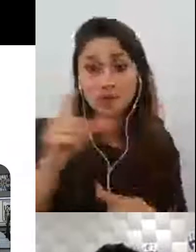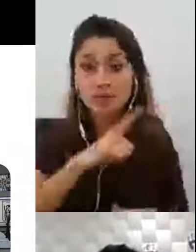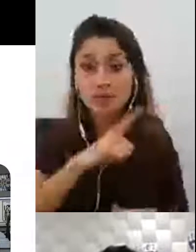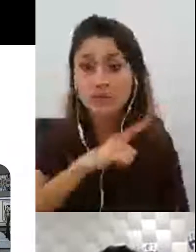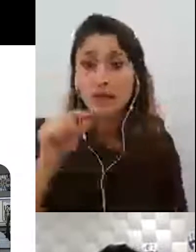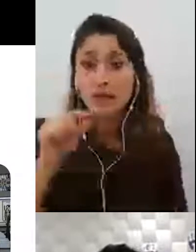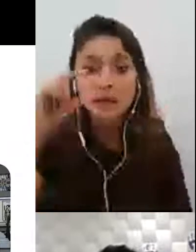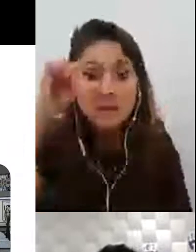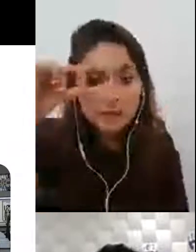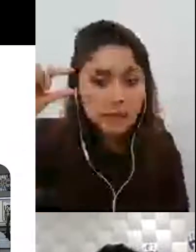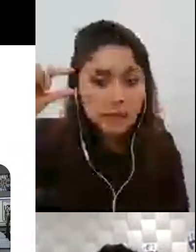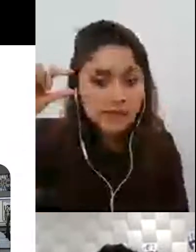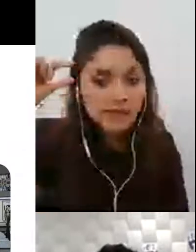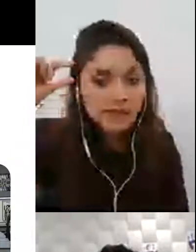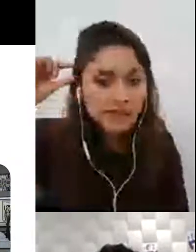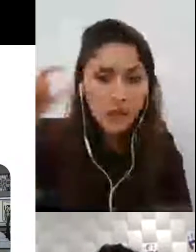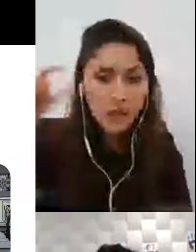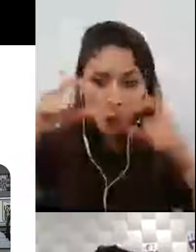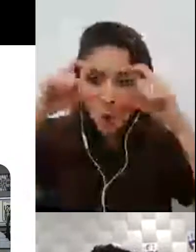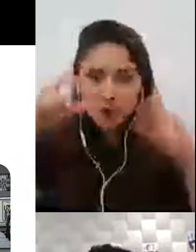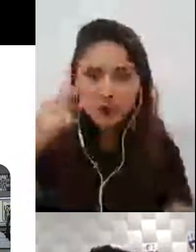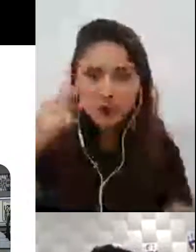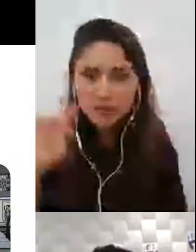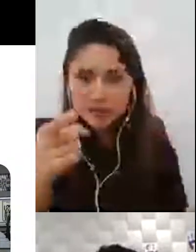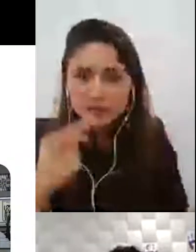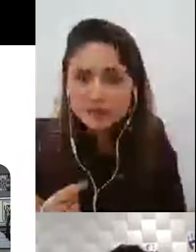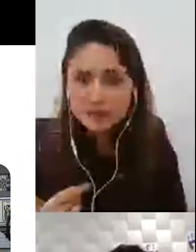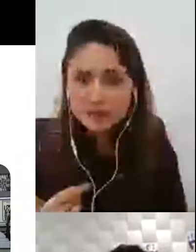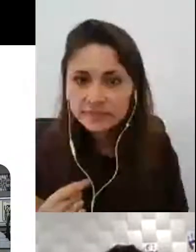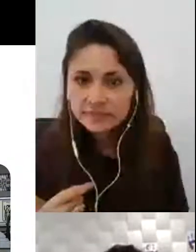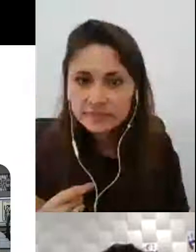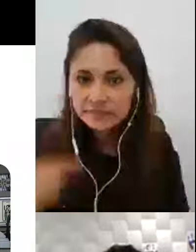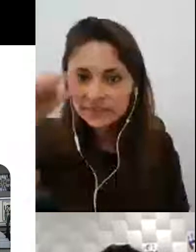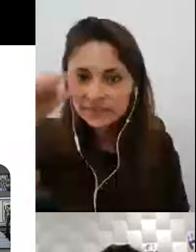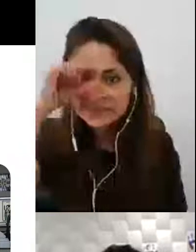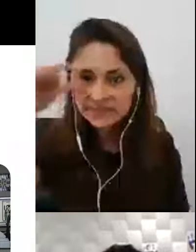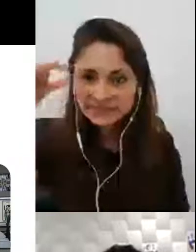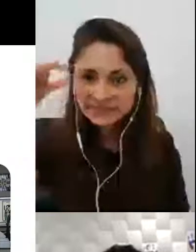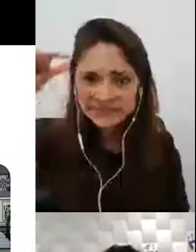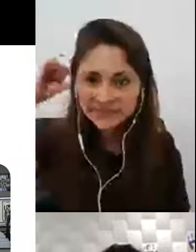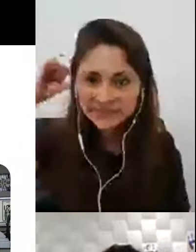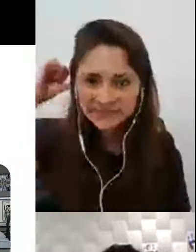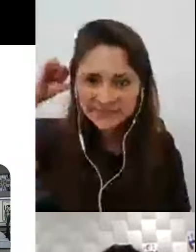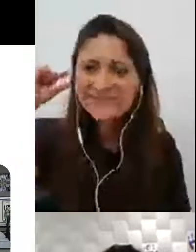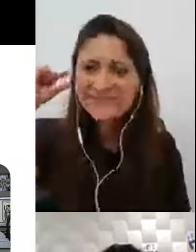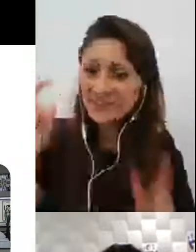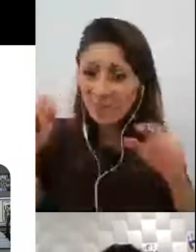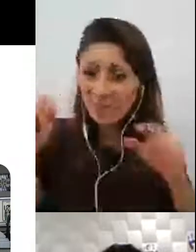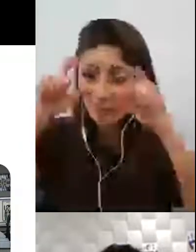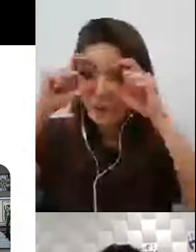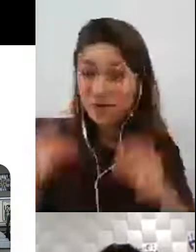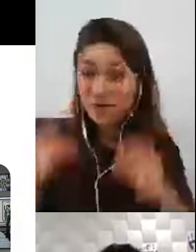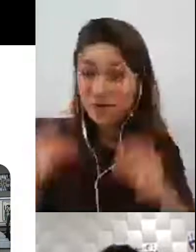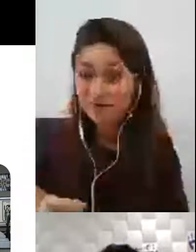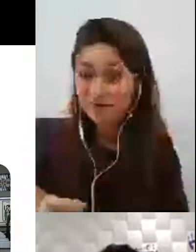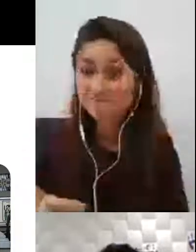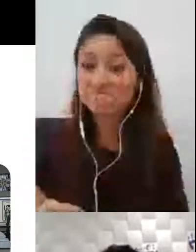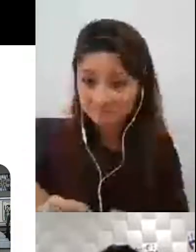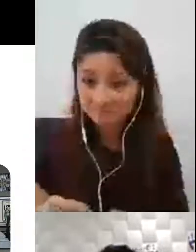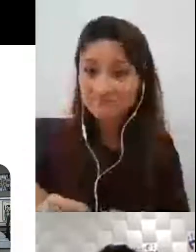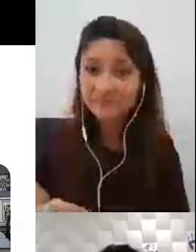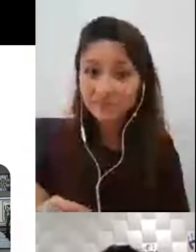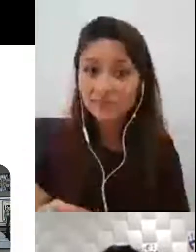fazer todo esse processo remotamente. Então, agora, a distância não é mais uma barreira. Nós utilizamos esses conceitos para fazer